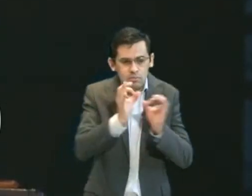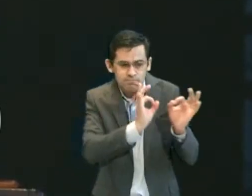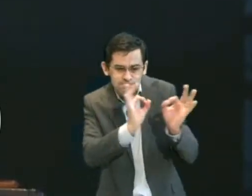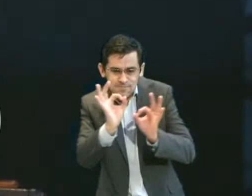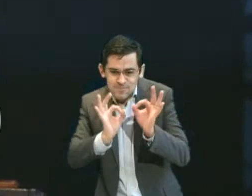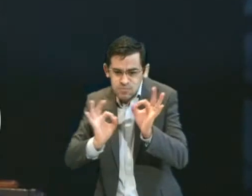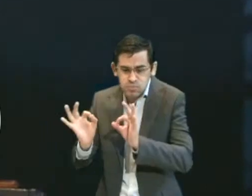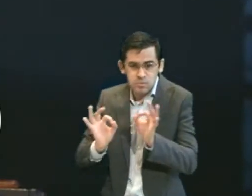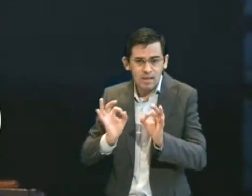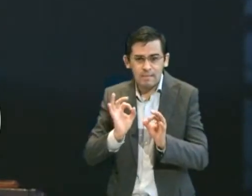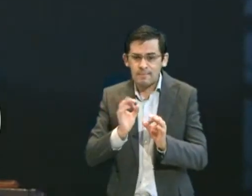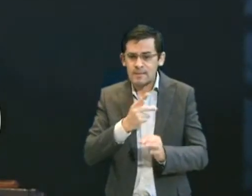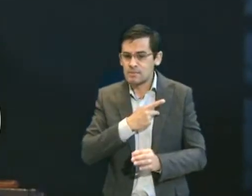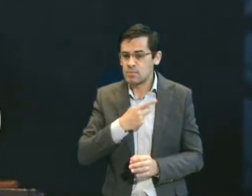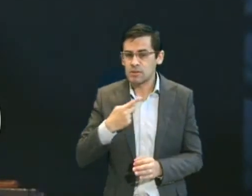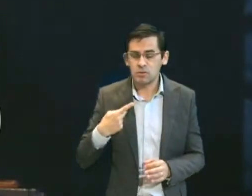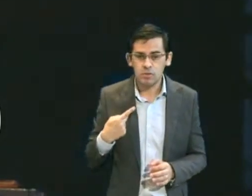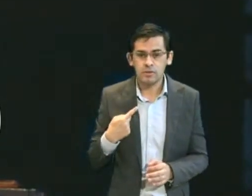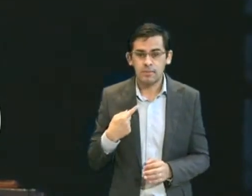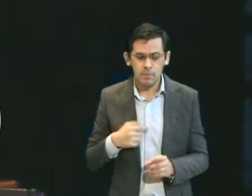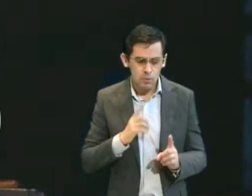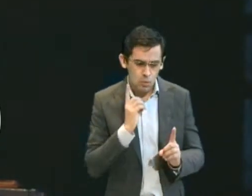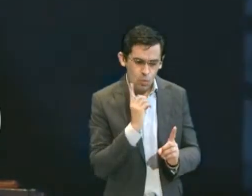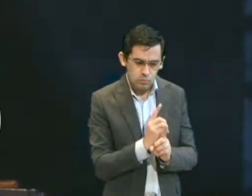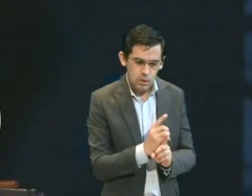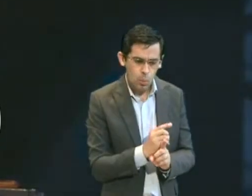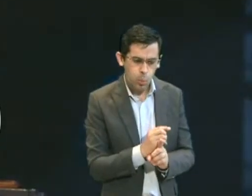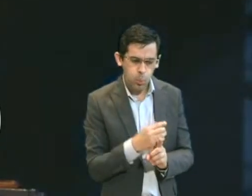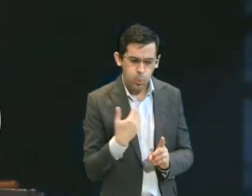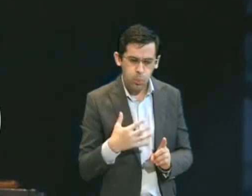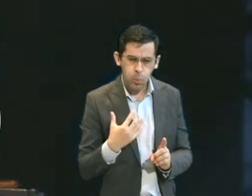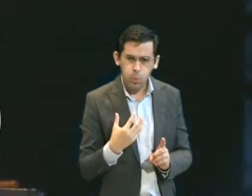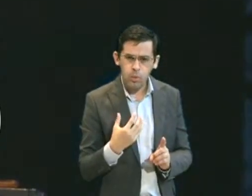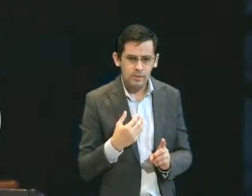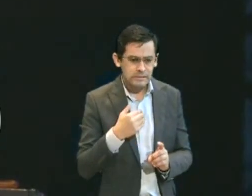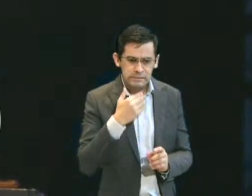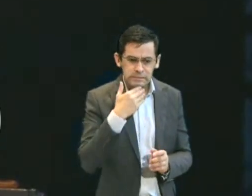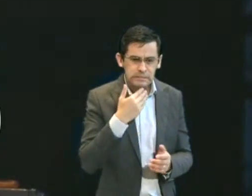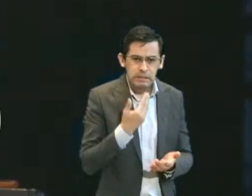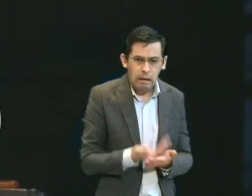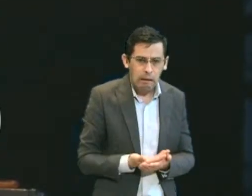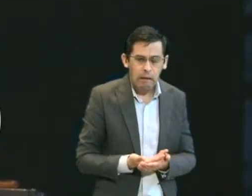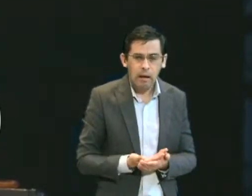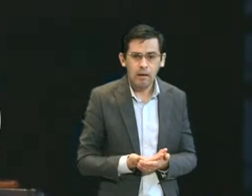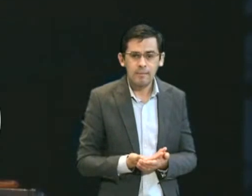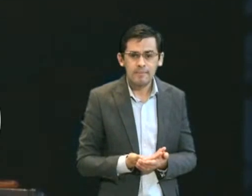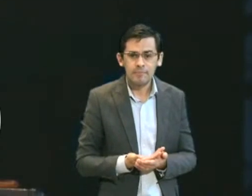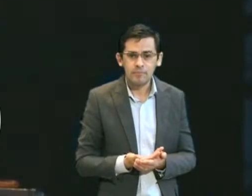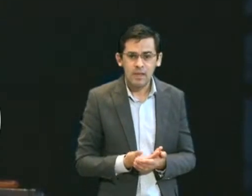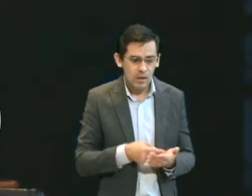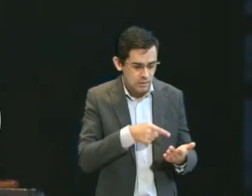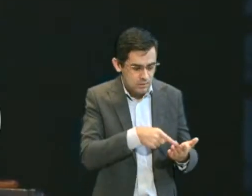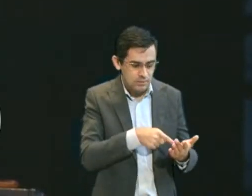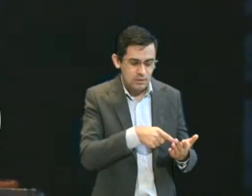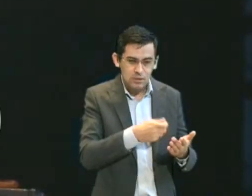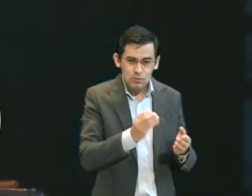que era impressionante. Eu encontrei, eu olhei e falei, eu não acredito nisso daqui. Estava